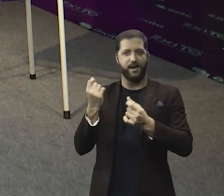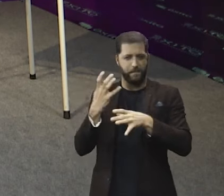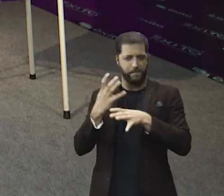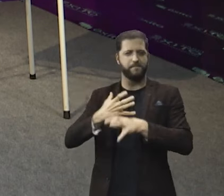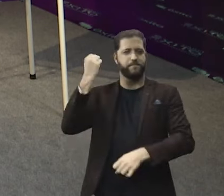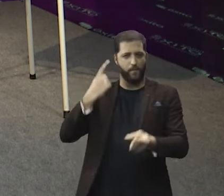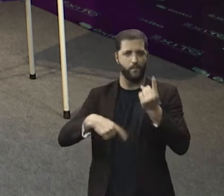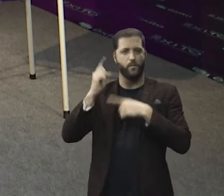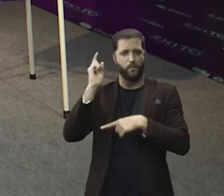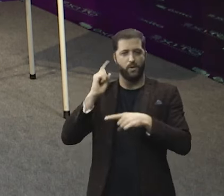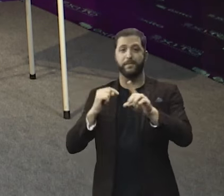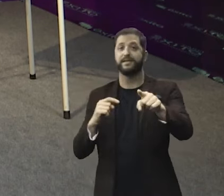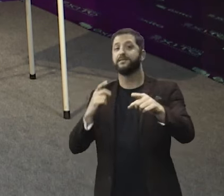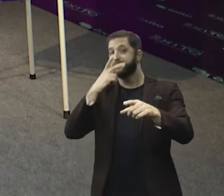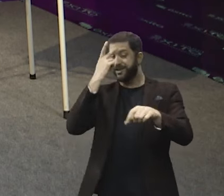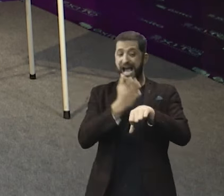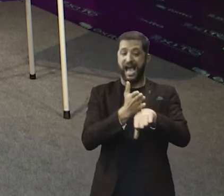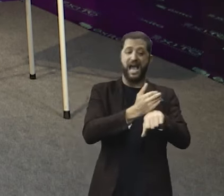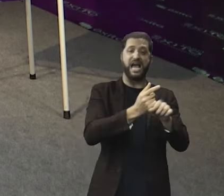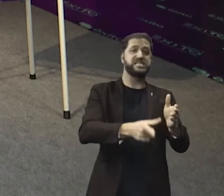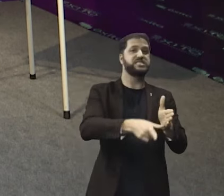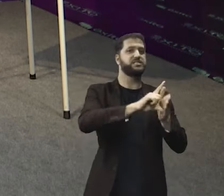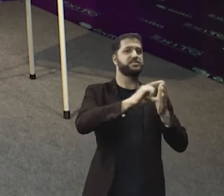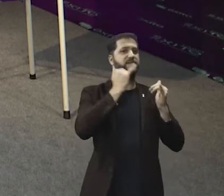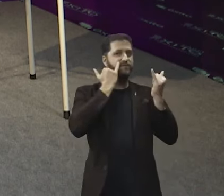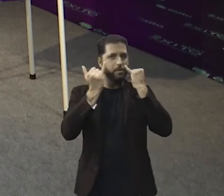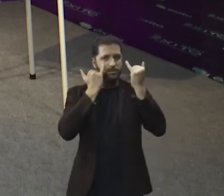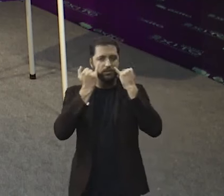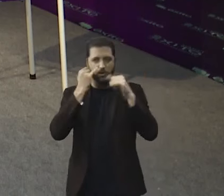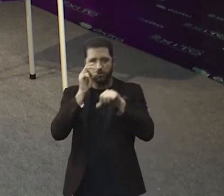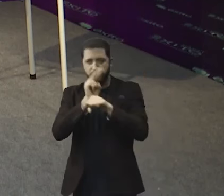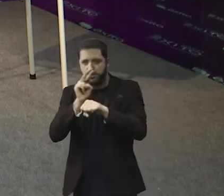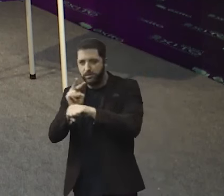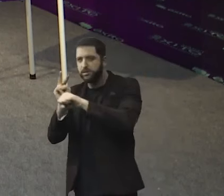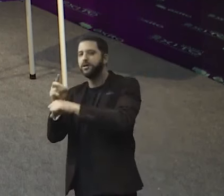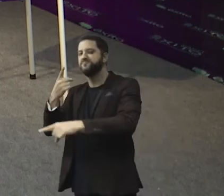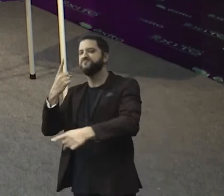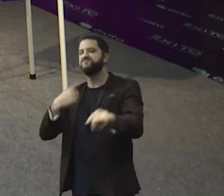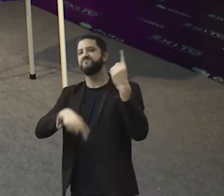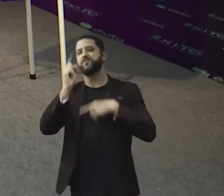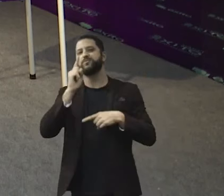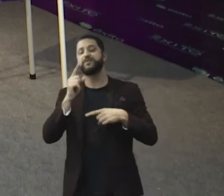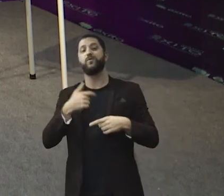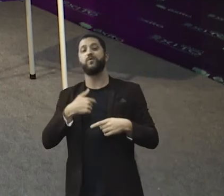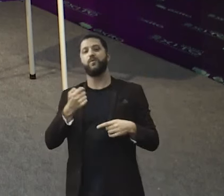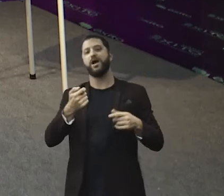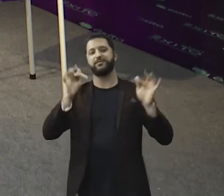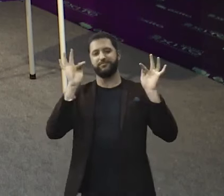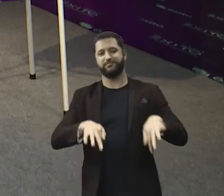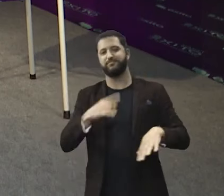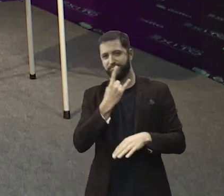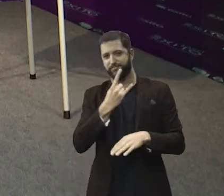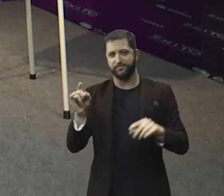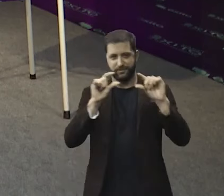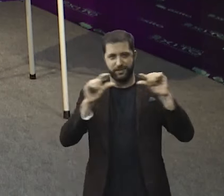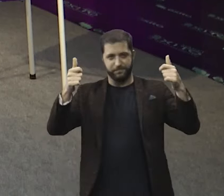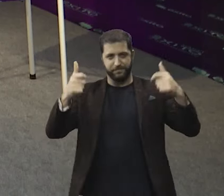quem tiver informação ISS a onda por isso que eu vou concluindo aqui com a palavra que é a